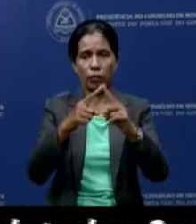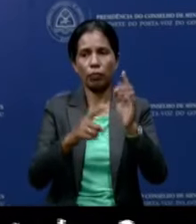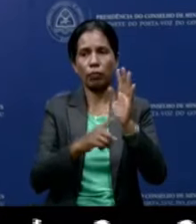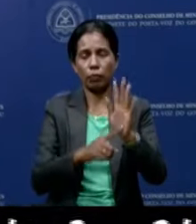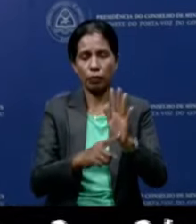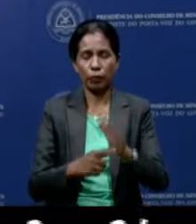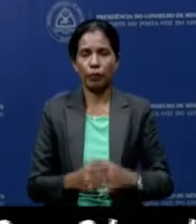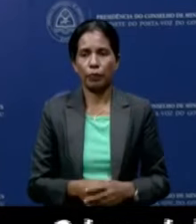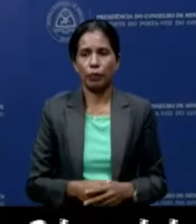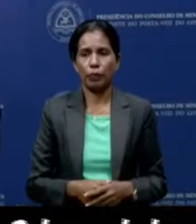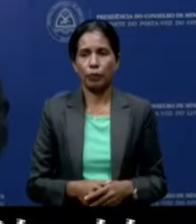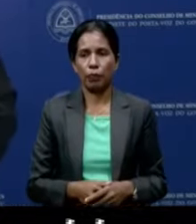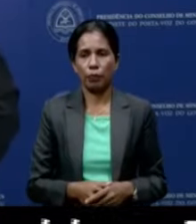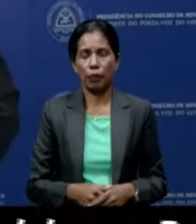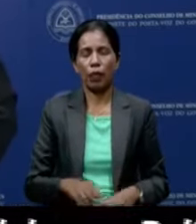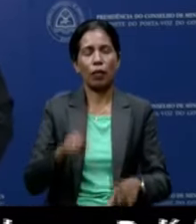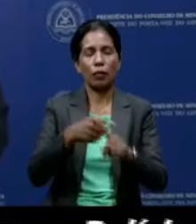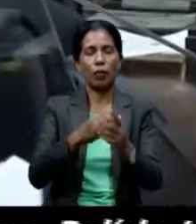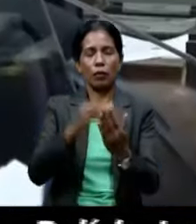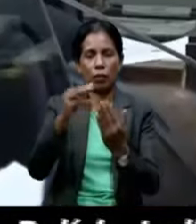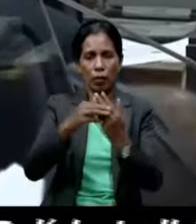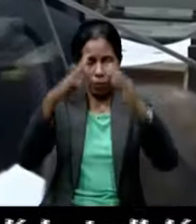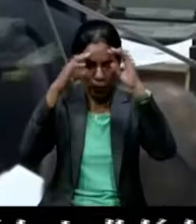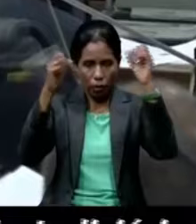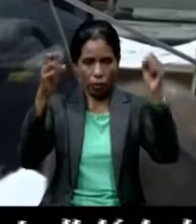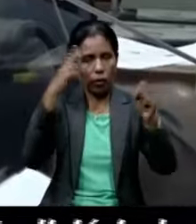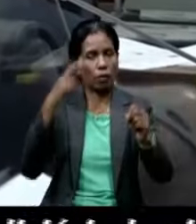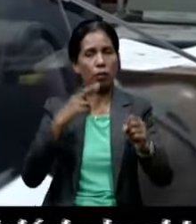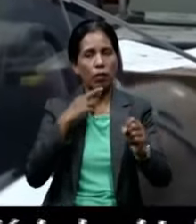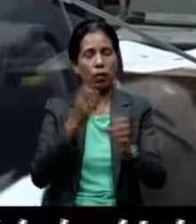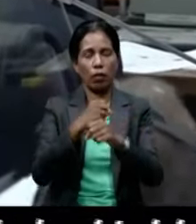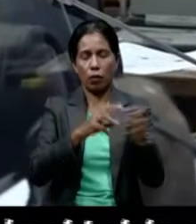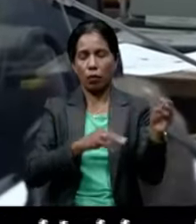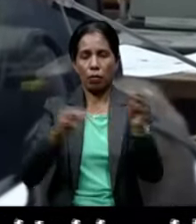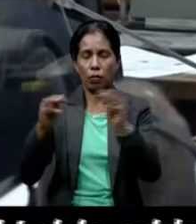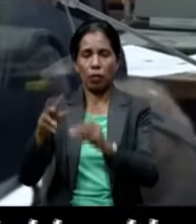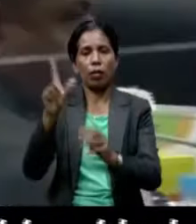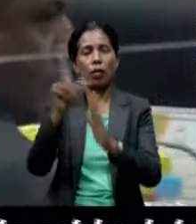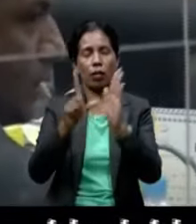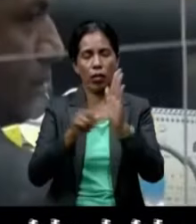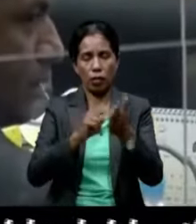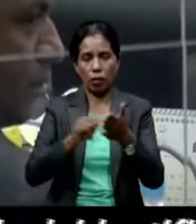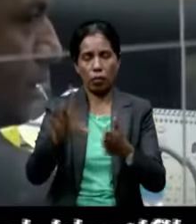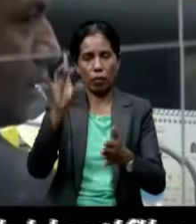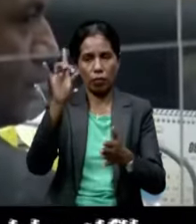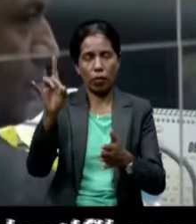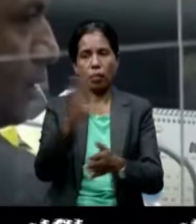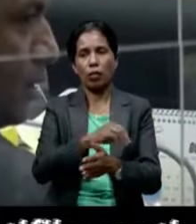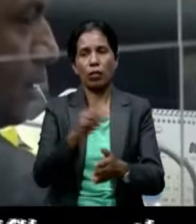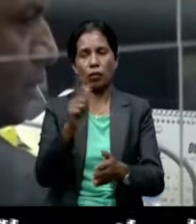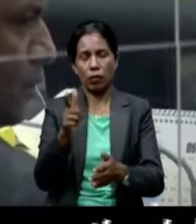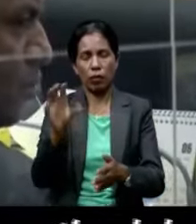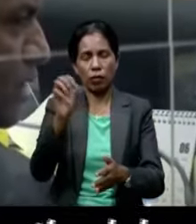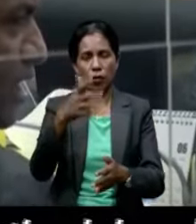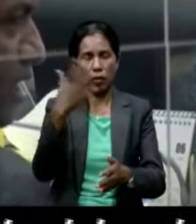accountability. Ia fulan maio ne, Presiden Republika Zeram Zorta halu alterasang darua balai numero walu bararing Rusia lorong